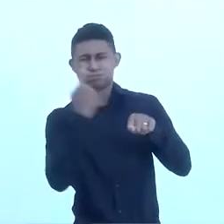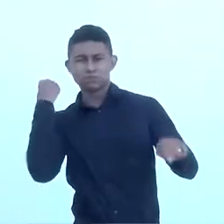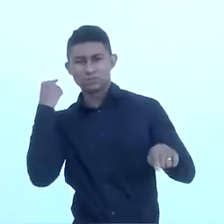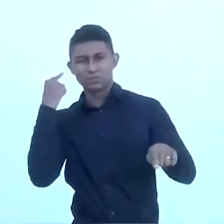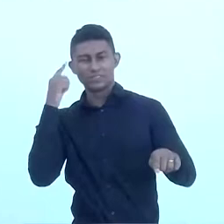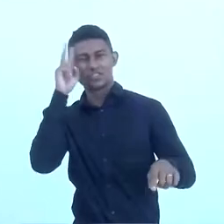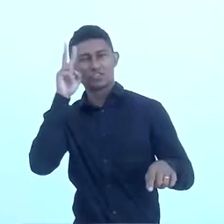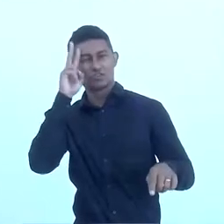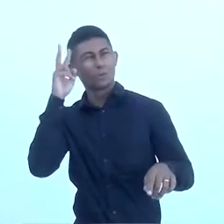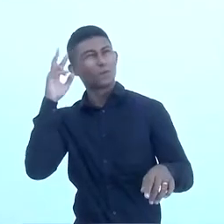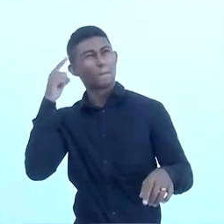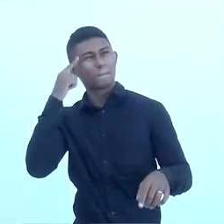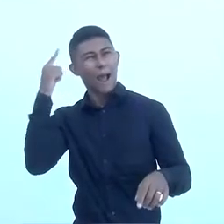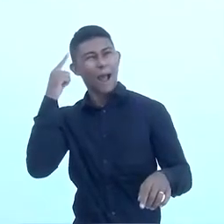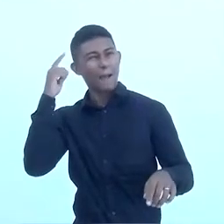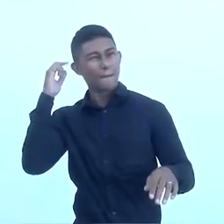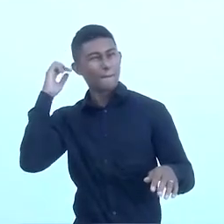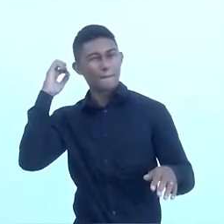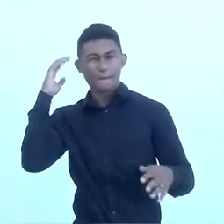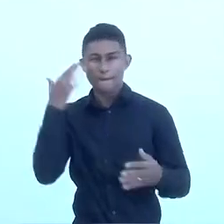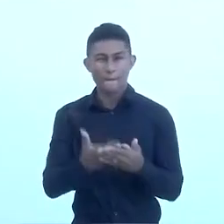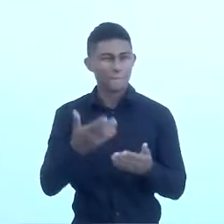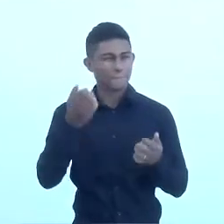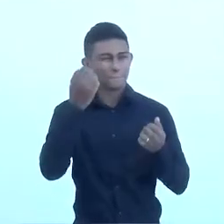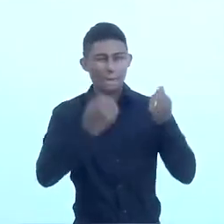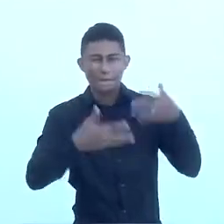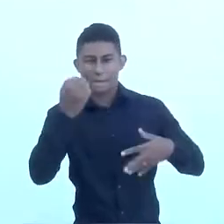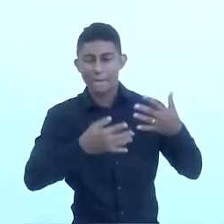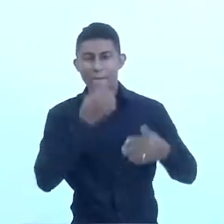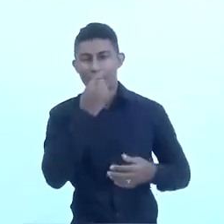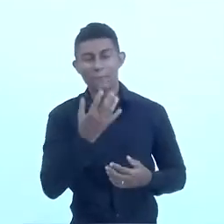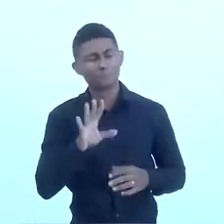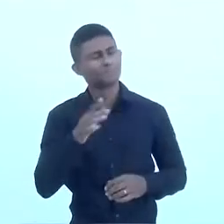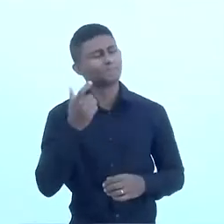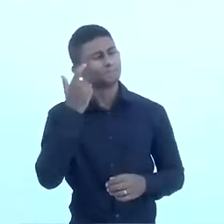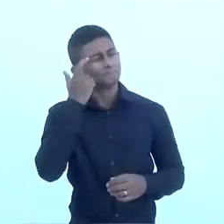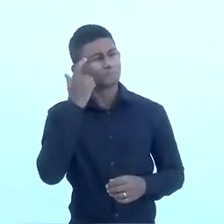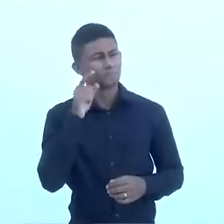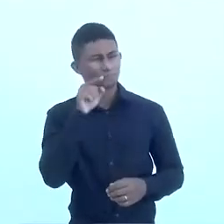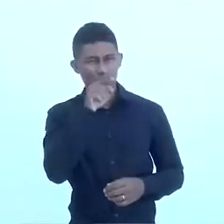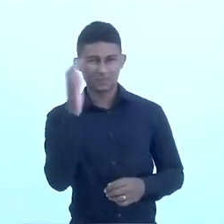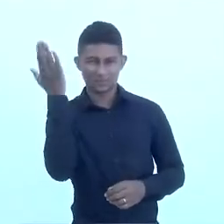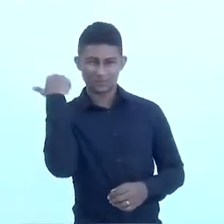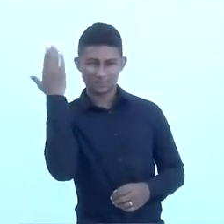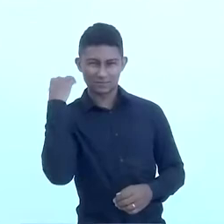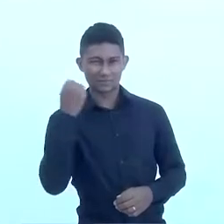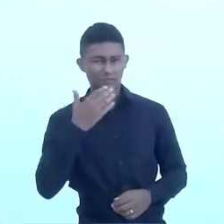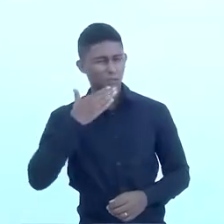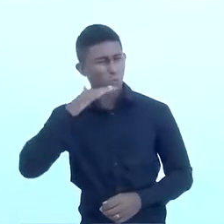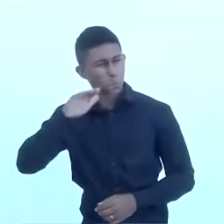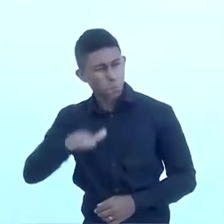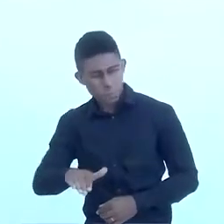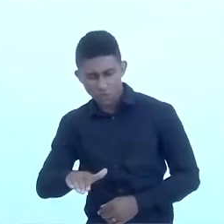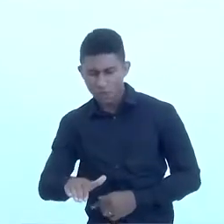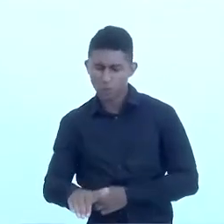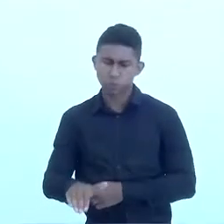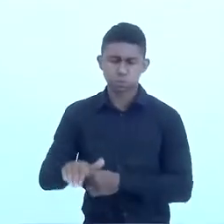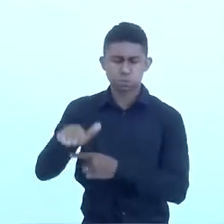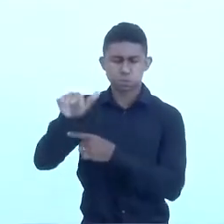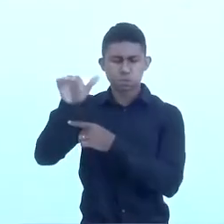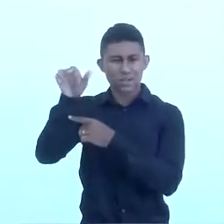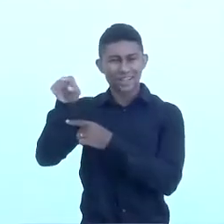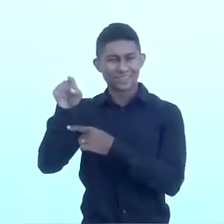Dá uma regressada ao passado. Como é que foi a sua infância no interior de São Paulo?